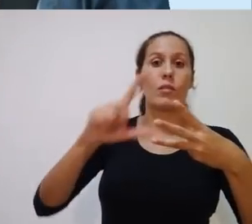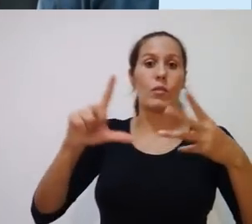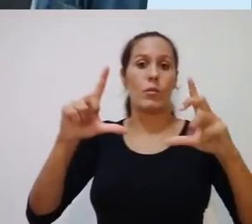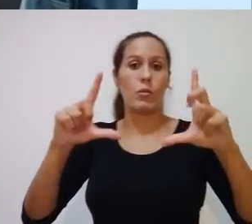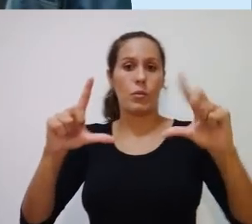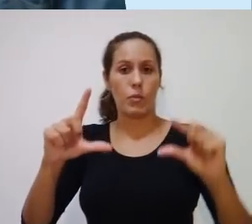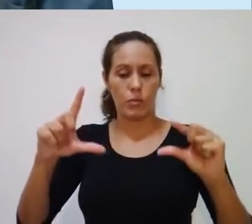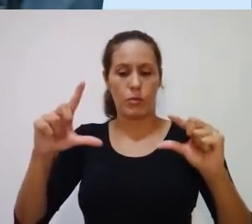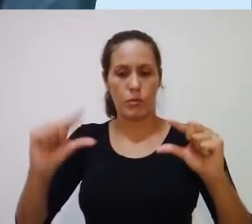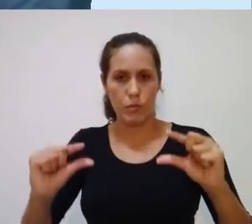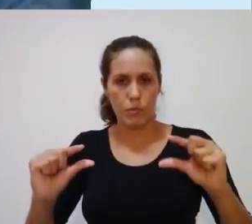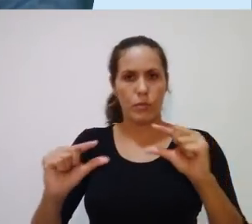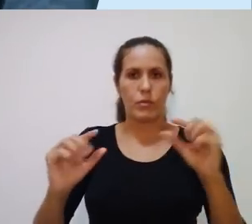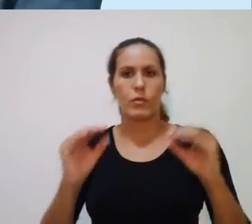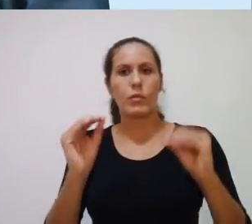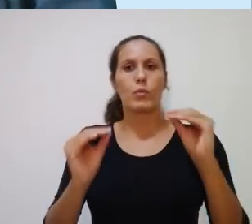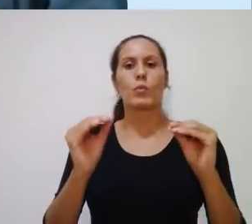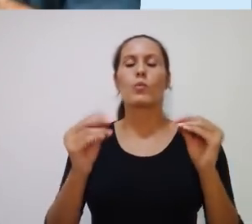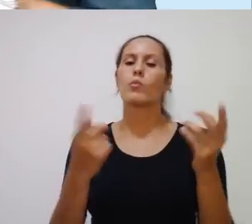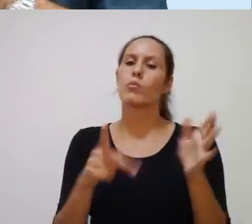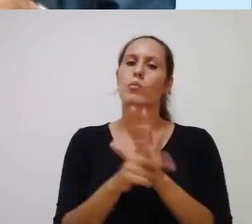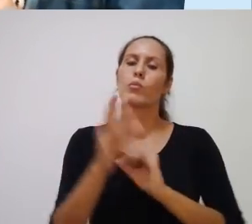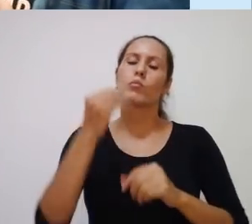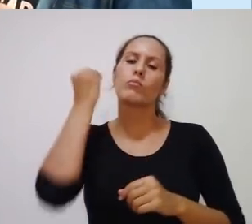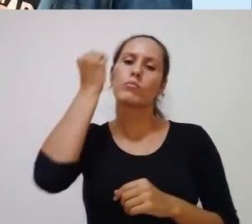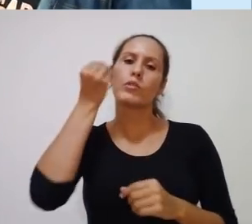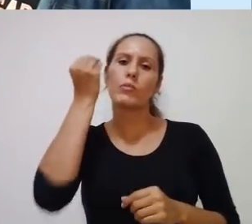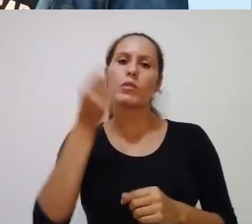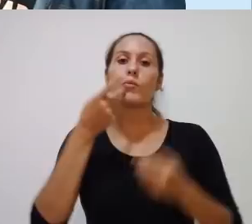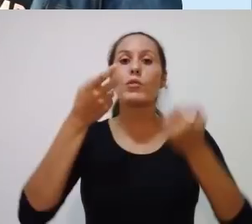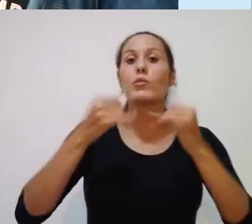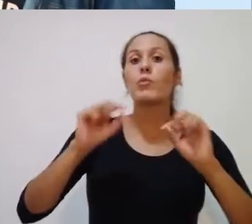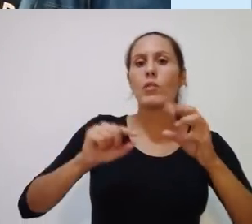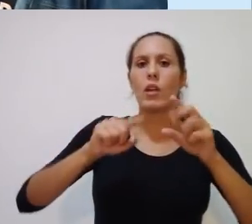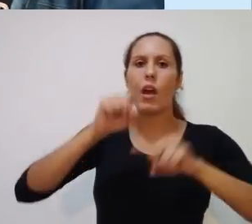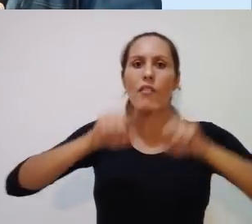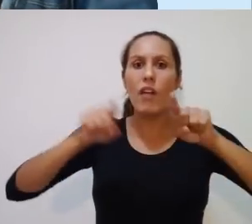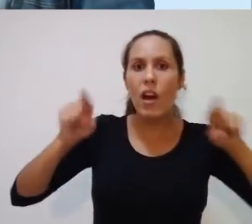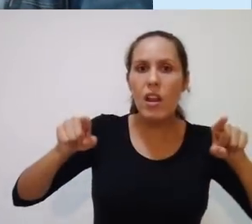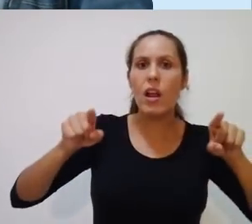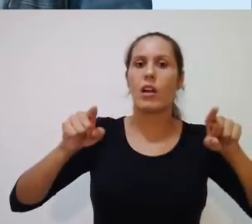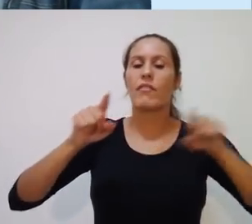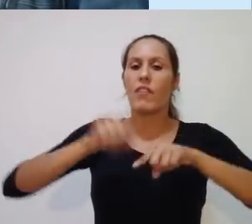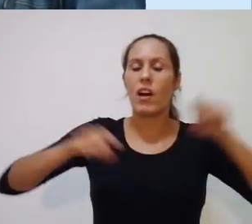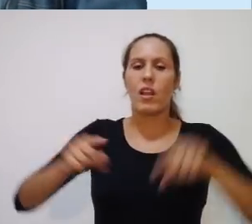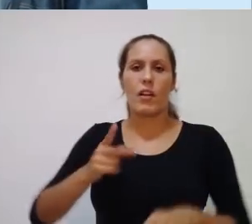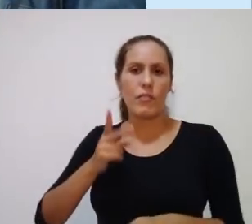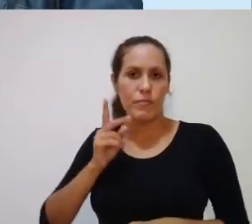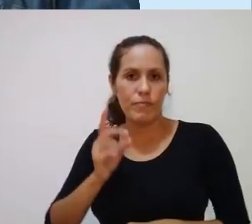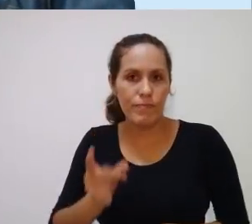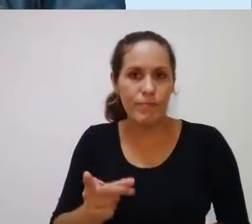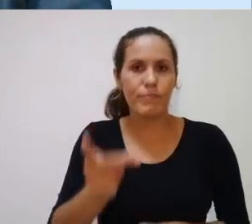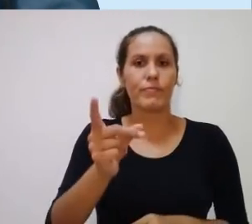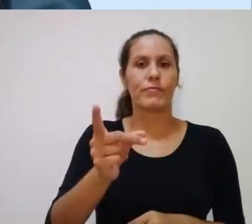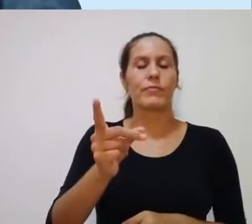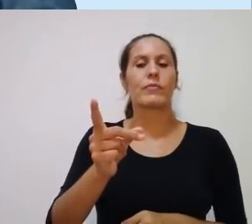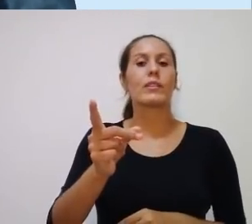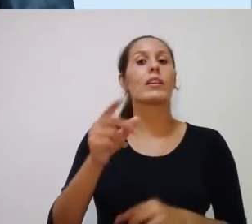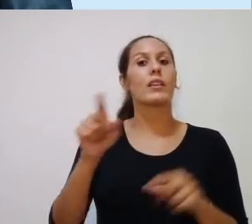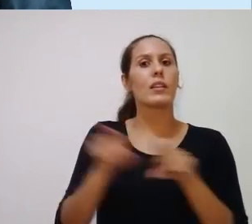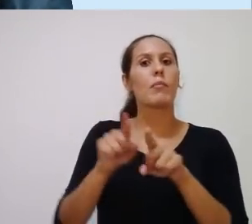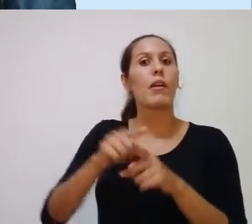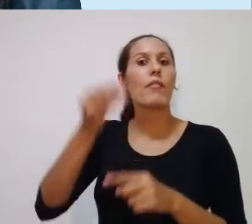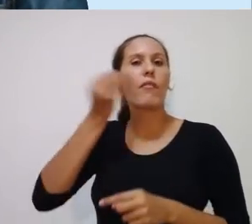pesquisa experimental, quando ele fala ali que você mantém variáveis constantes e vai analisar o que acontece com outras variáveis. Exato.